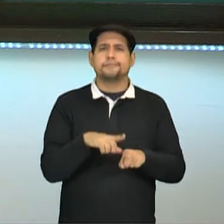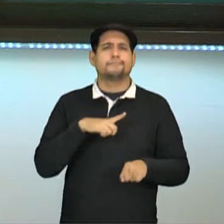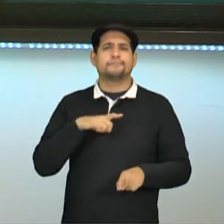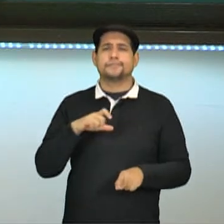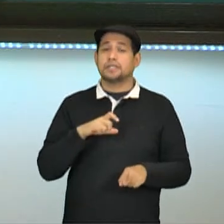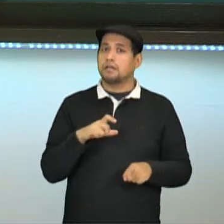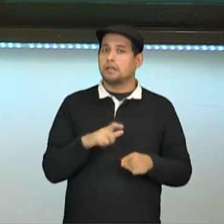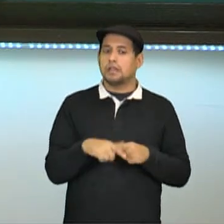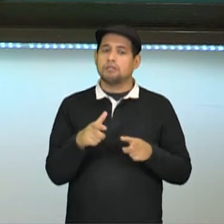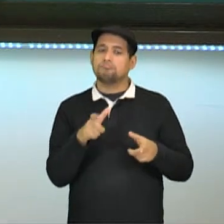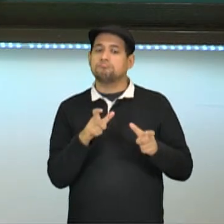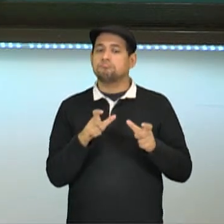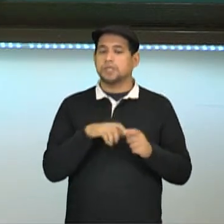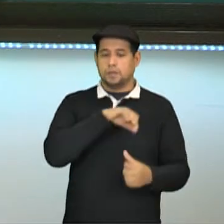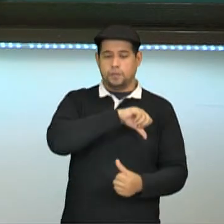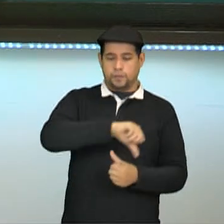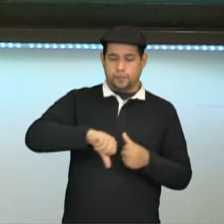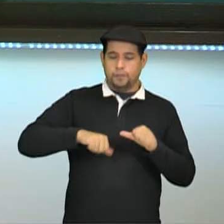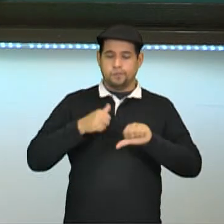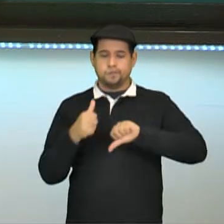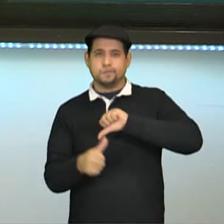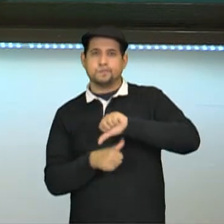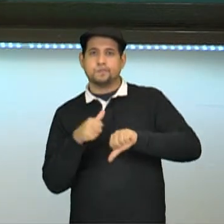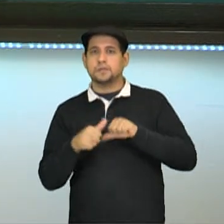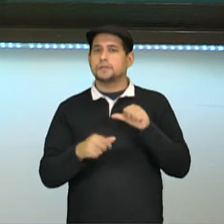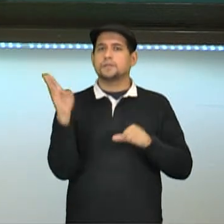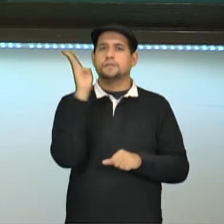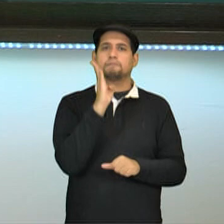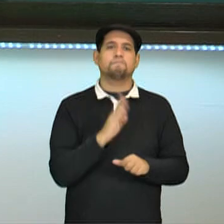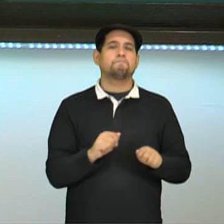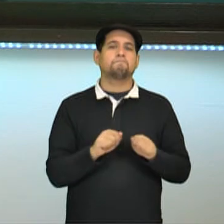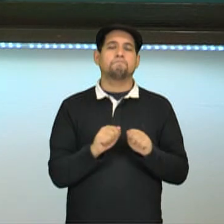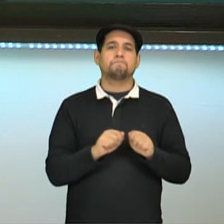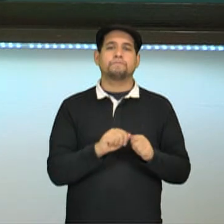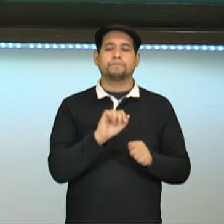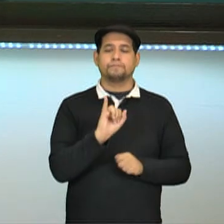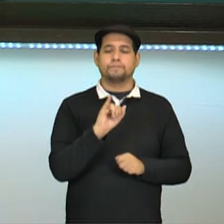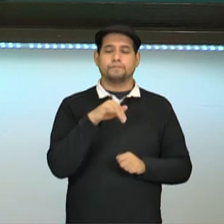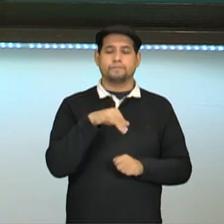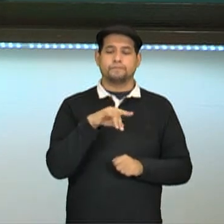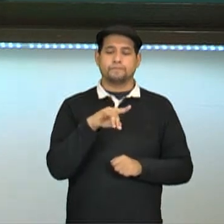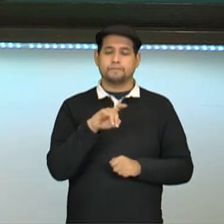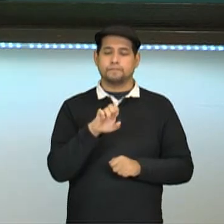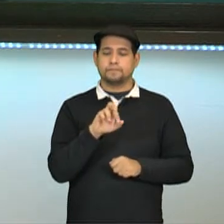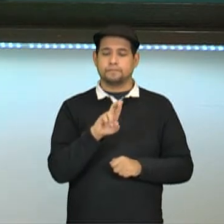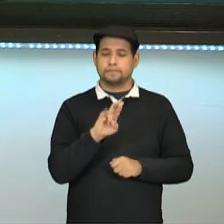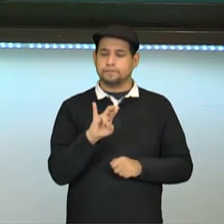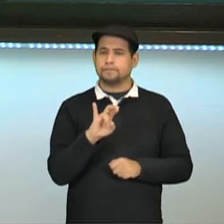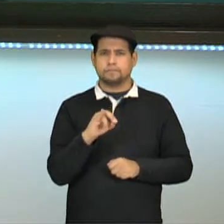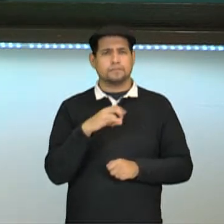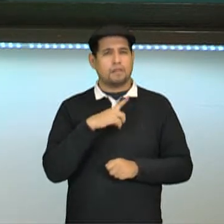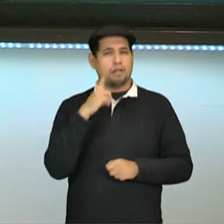uma propensão de transformar o Brasil em um império, Existia essa ideia.